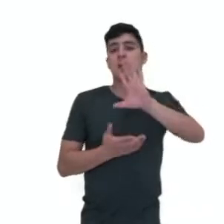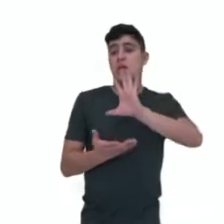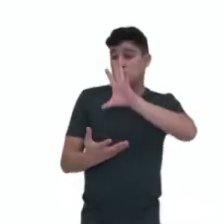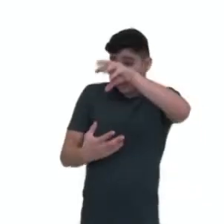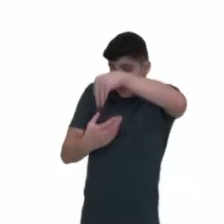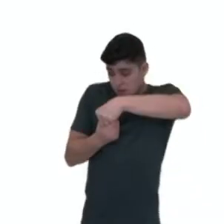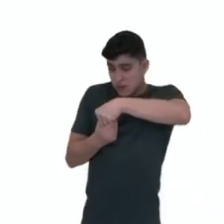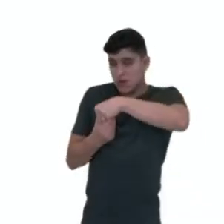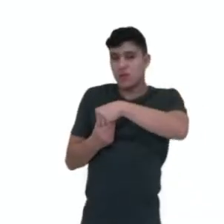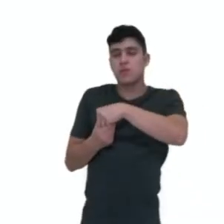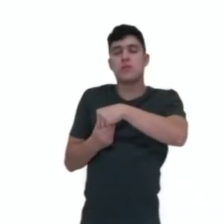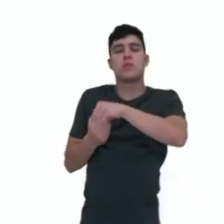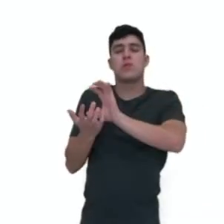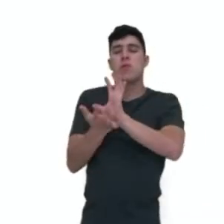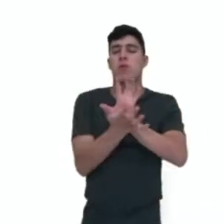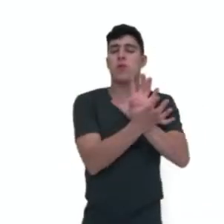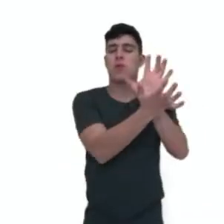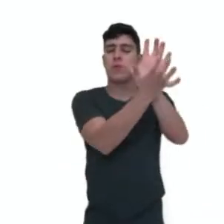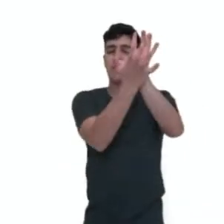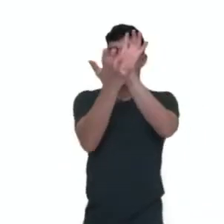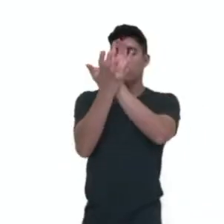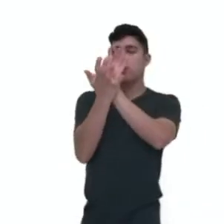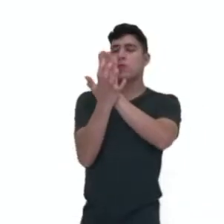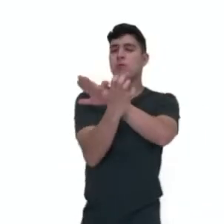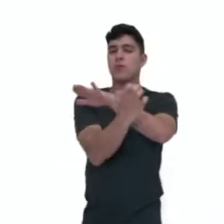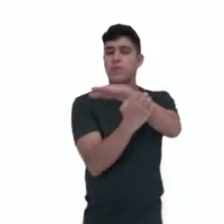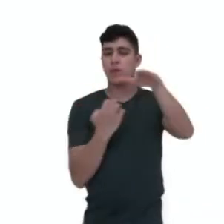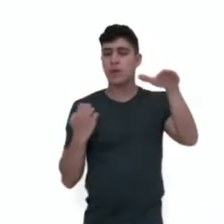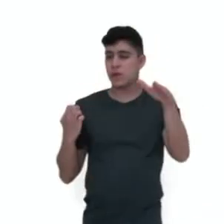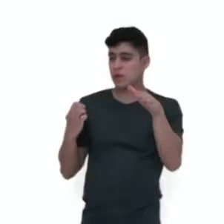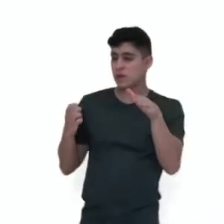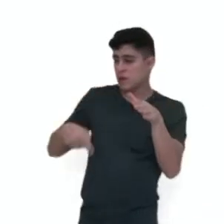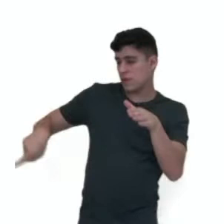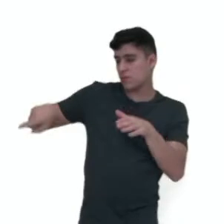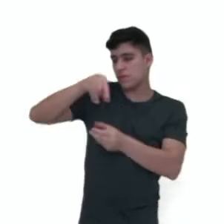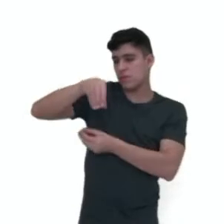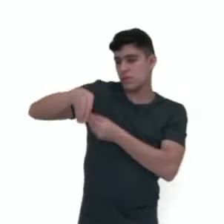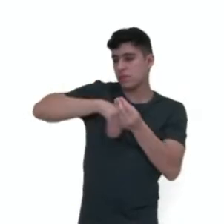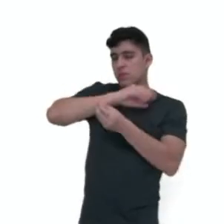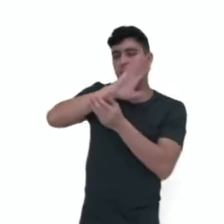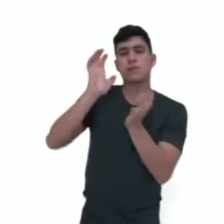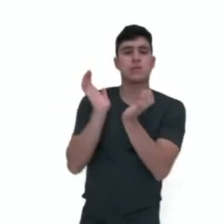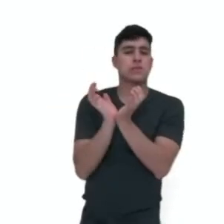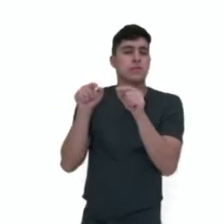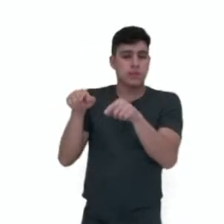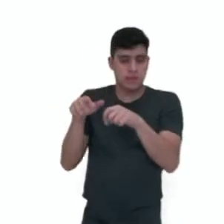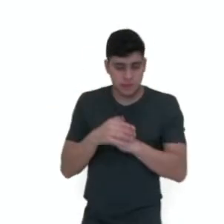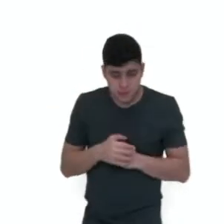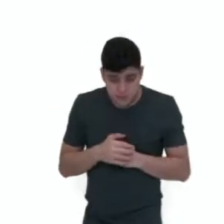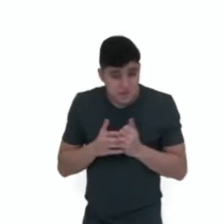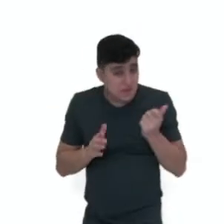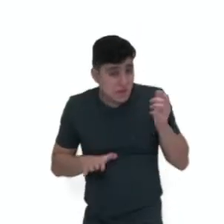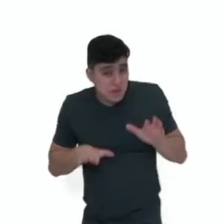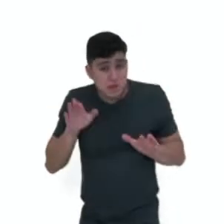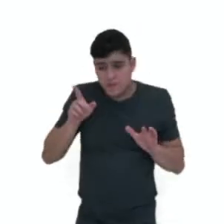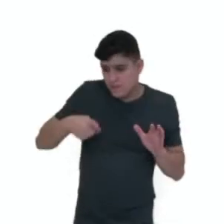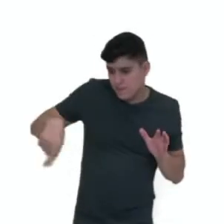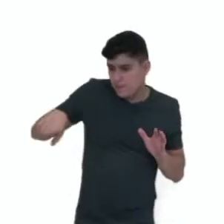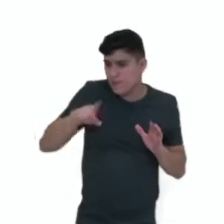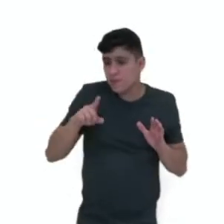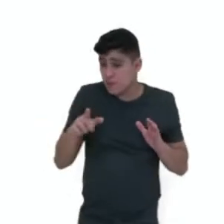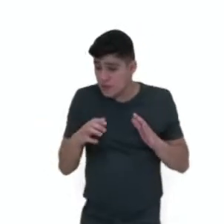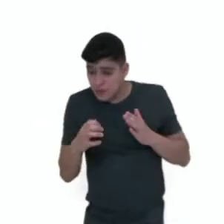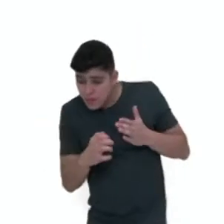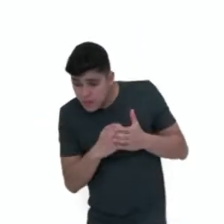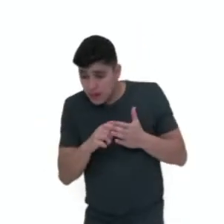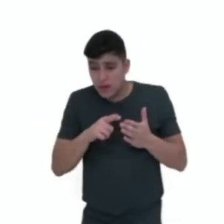grupos diferentes envolvidos, grupos de empresas diferentes envolvidos naquele conglomerado. E às vezes empresas de